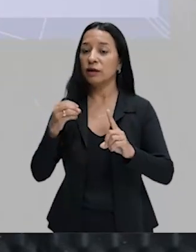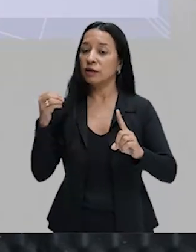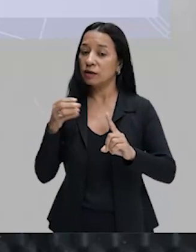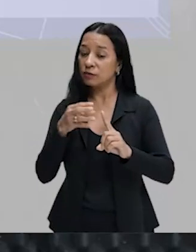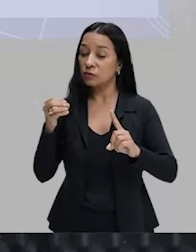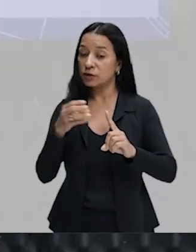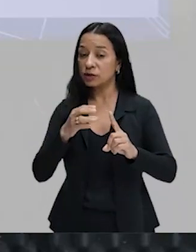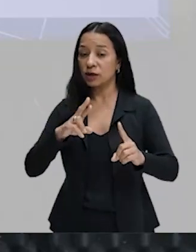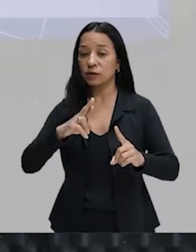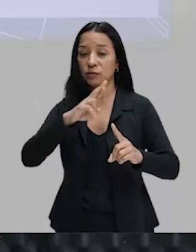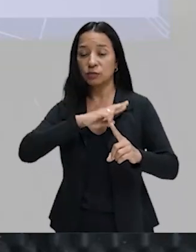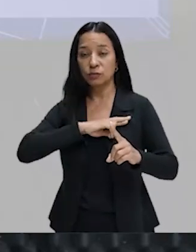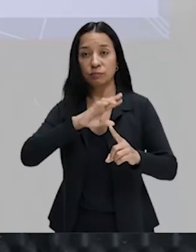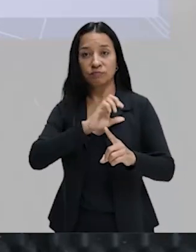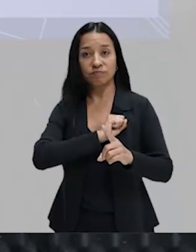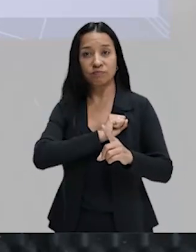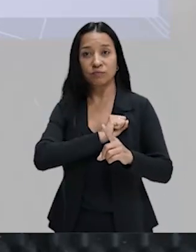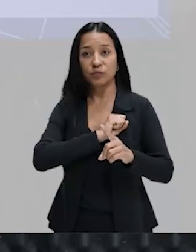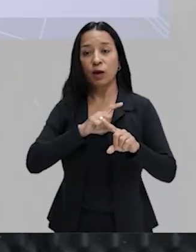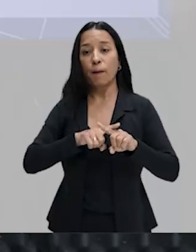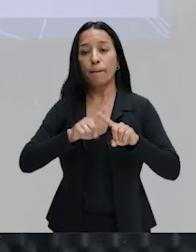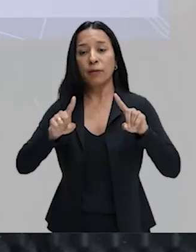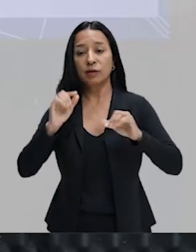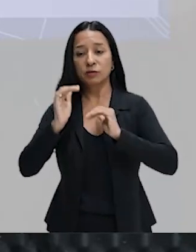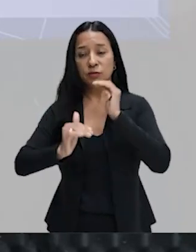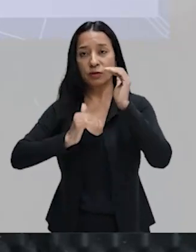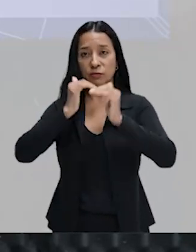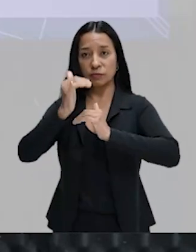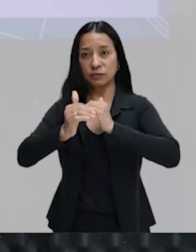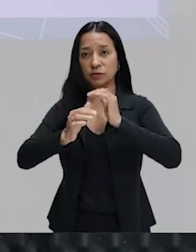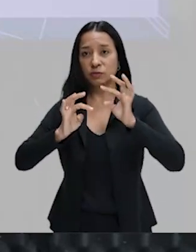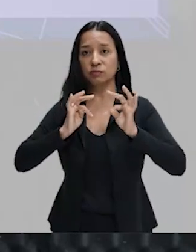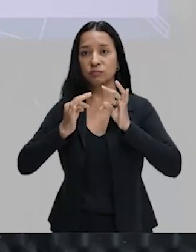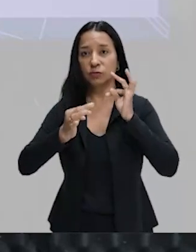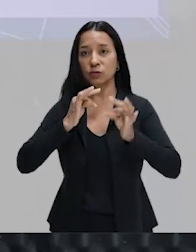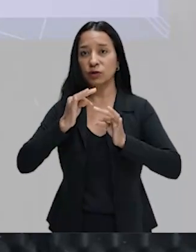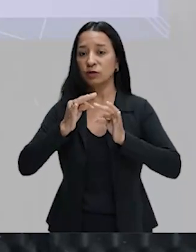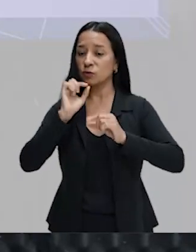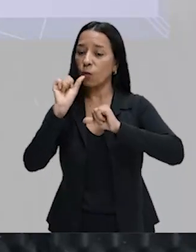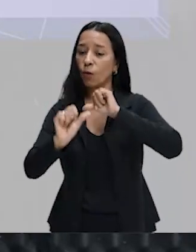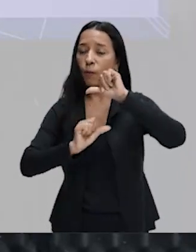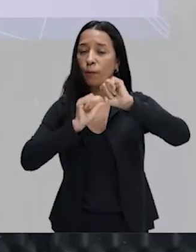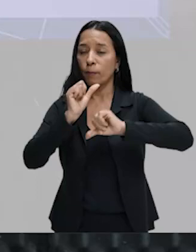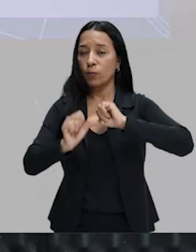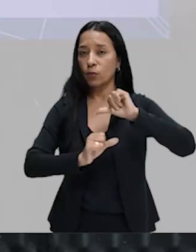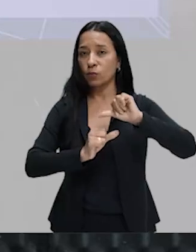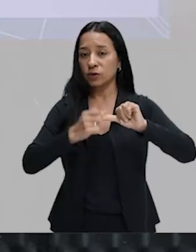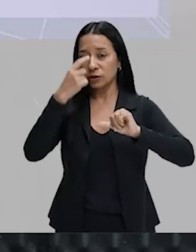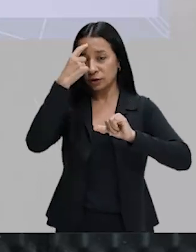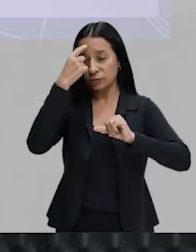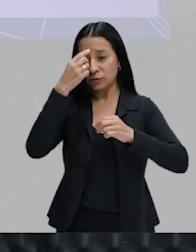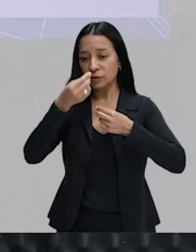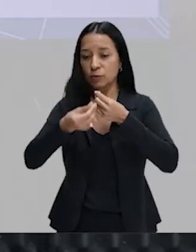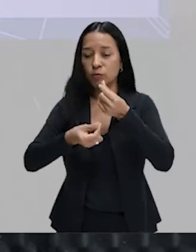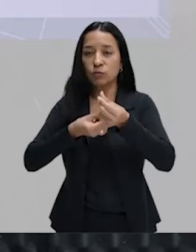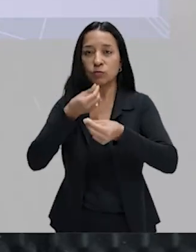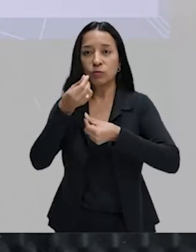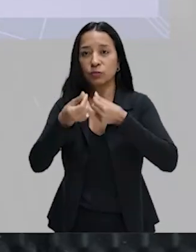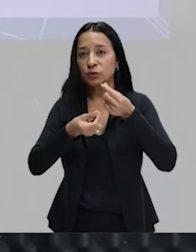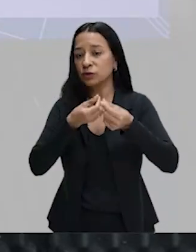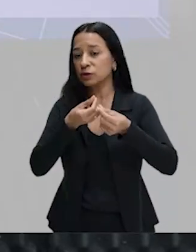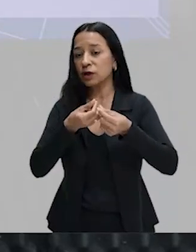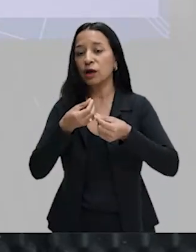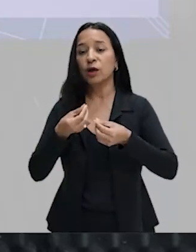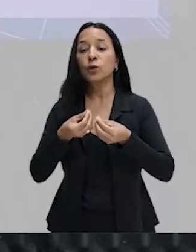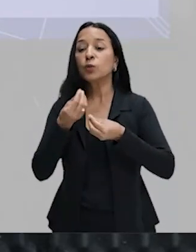romantismo. Só que esse avanço tecnológico vem e muda a cabeça das pessoas, muda a economia, muda a forma